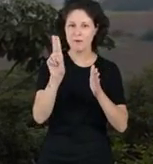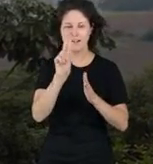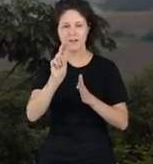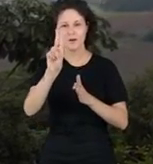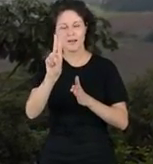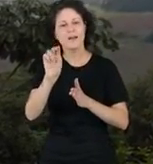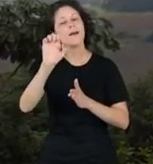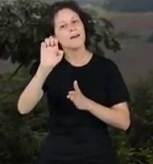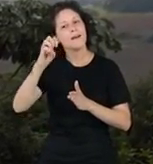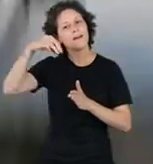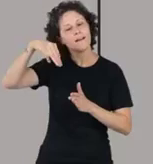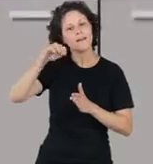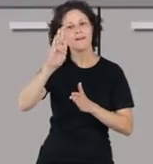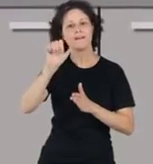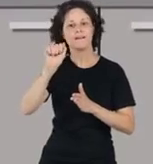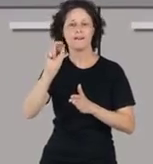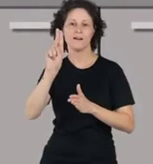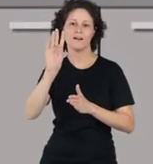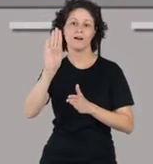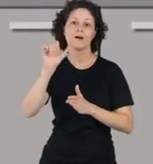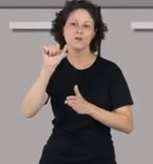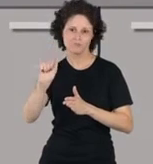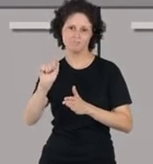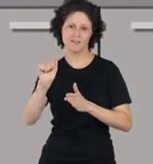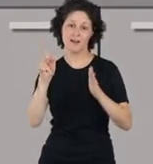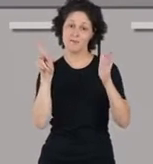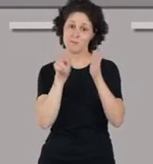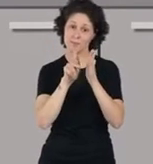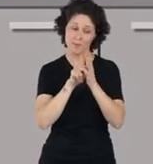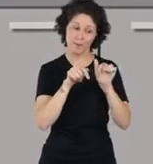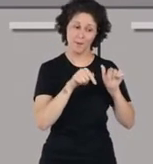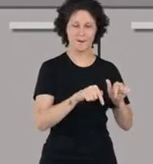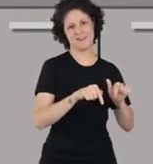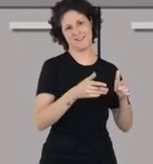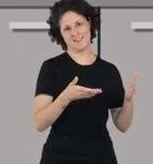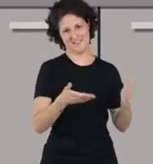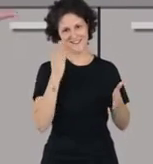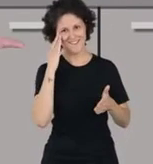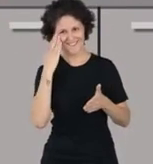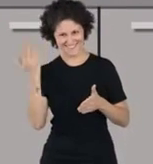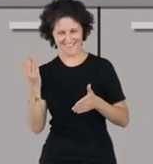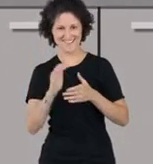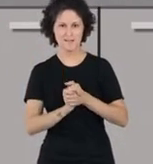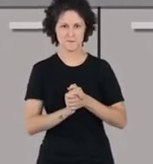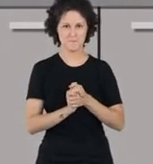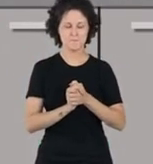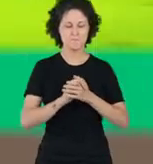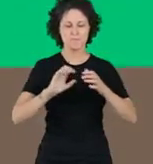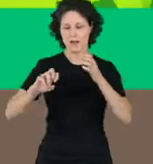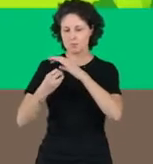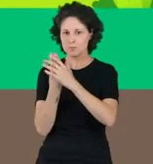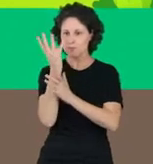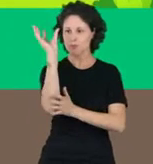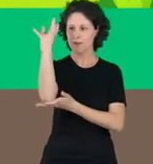embaúba, uma espécie pioneira. Uma coisa importante que as árvores pioneiras fazem é buscar os nutrientes lá no fundo do solo com